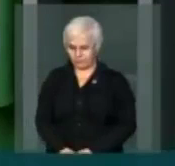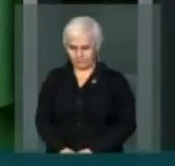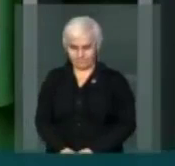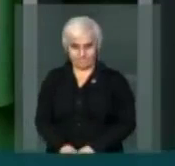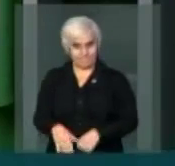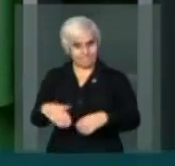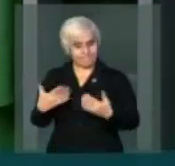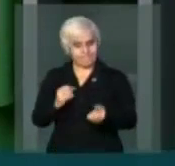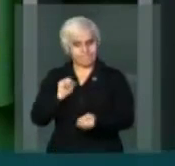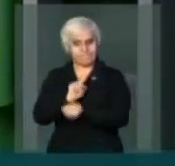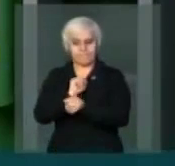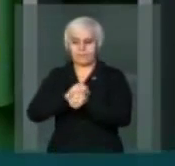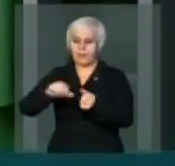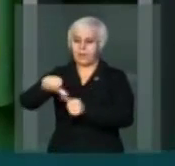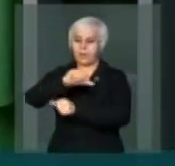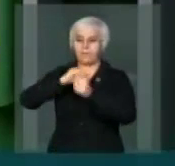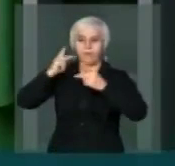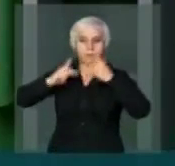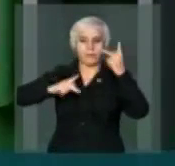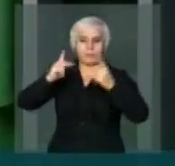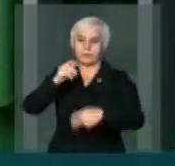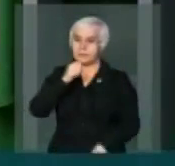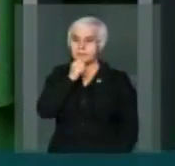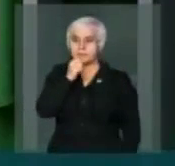Enquanto a reforma não se concretizar,